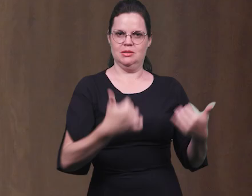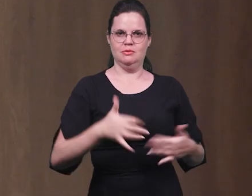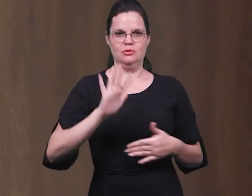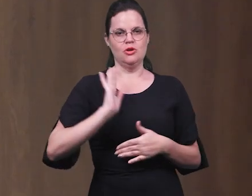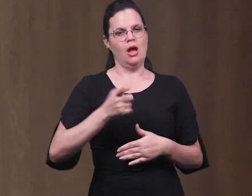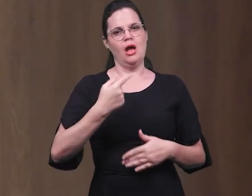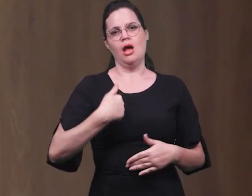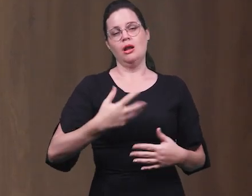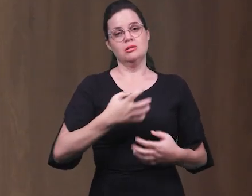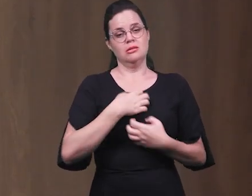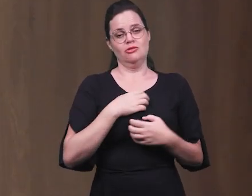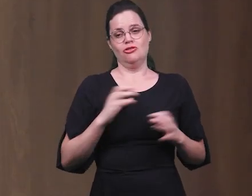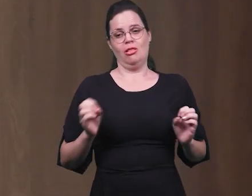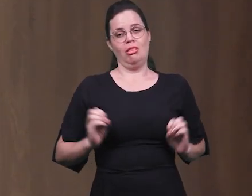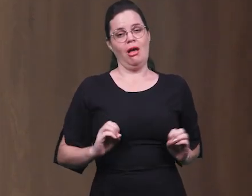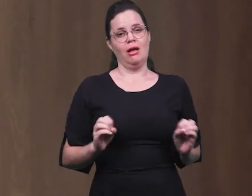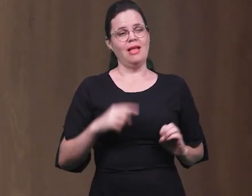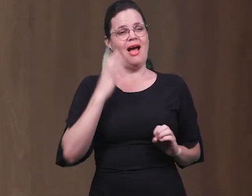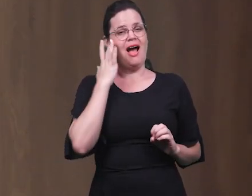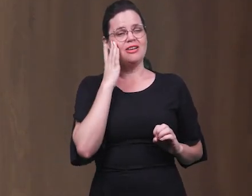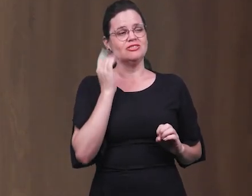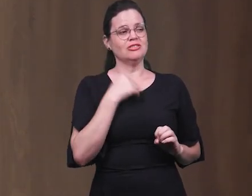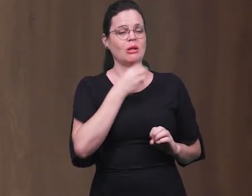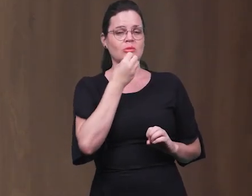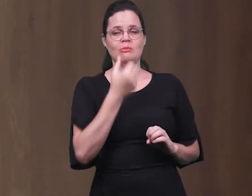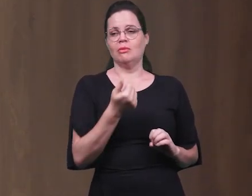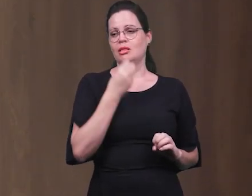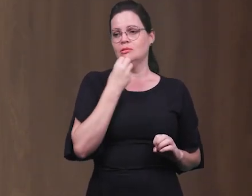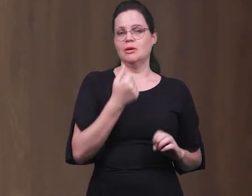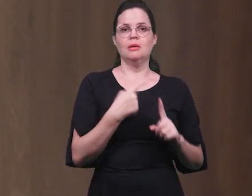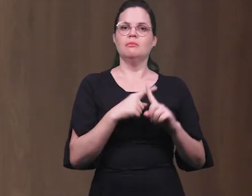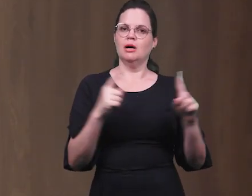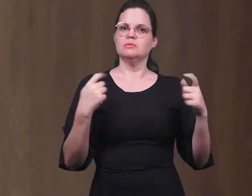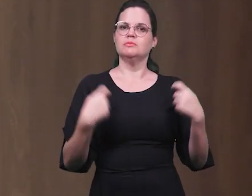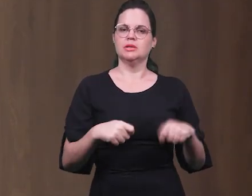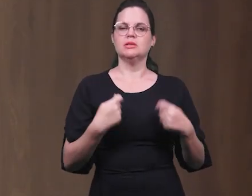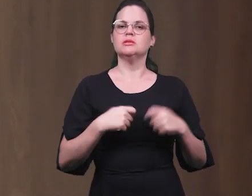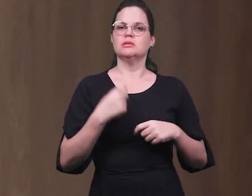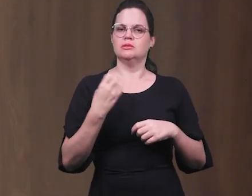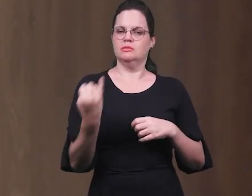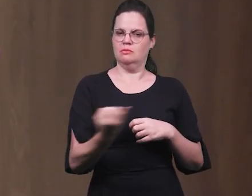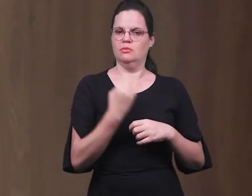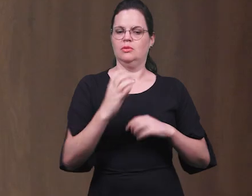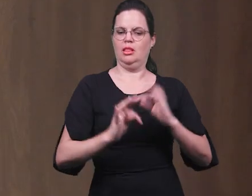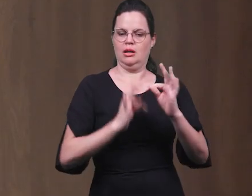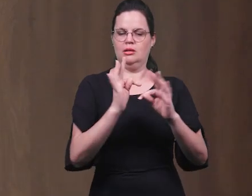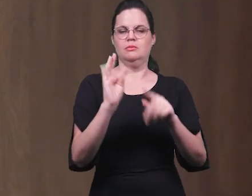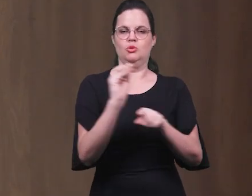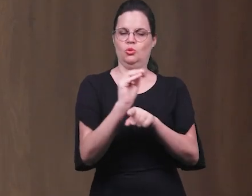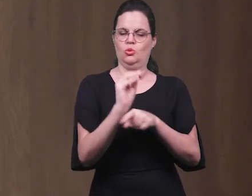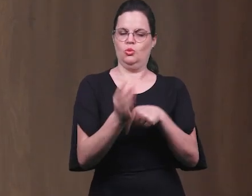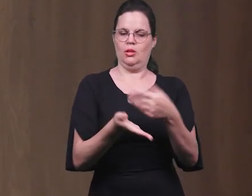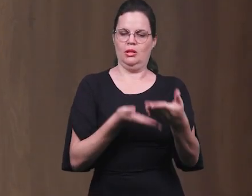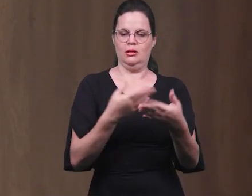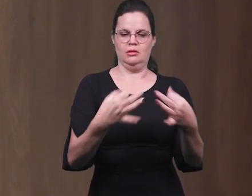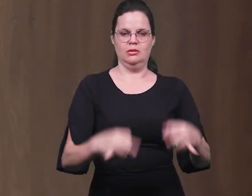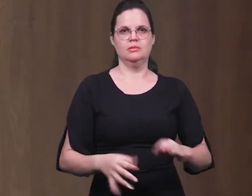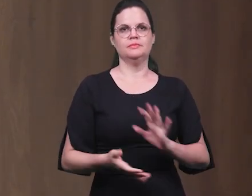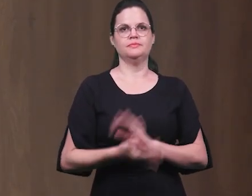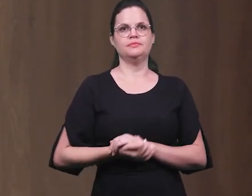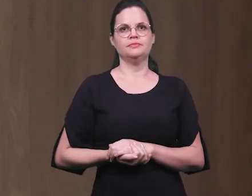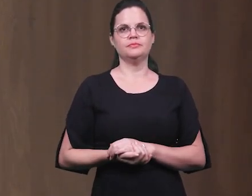muito silenciosa e traz consequências a longo prazo. Por isso é importante o tratamento, o cuidado. Sim, tratamento